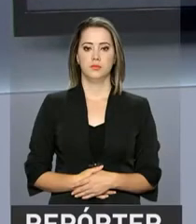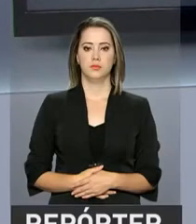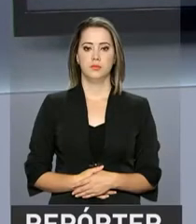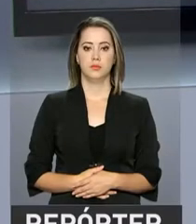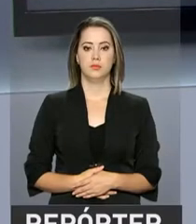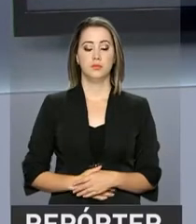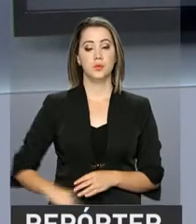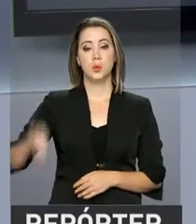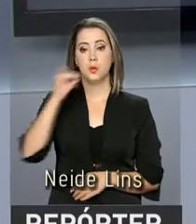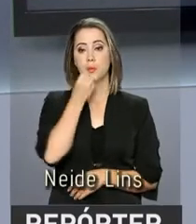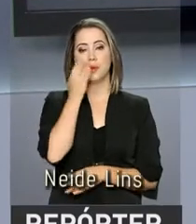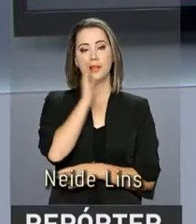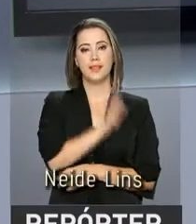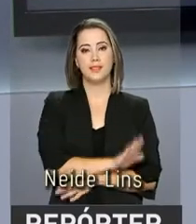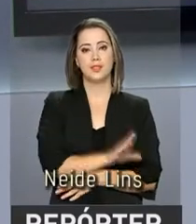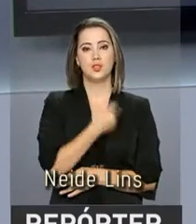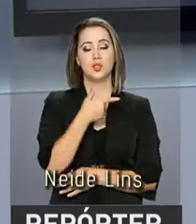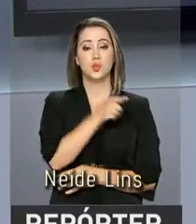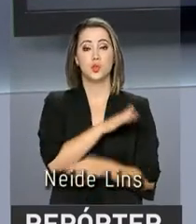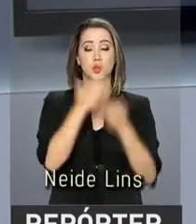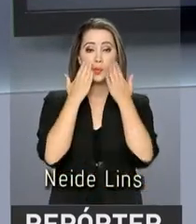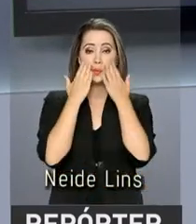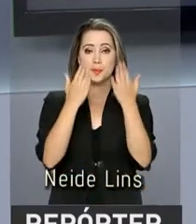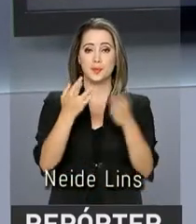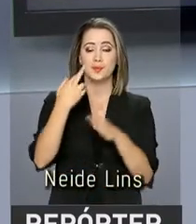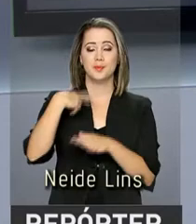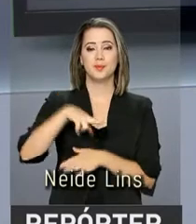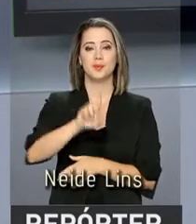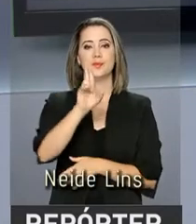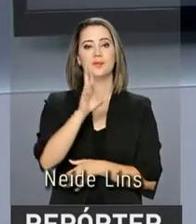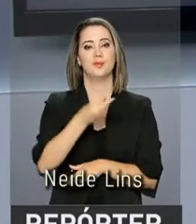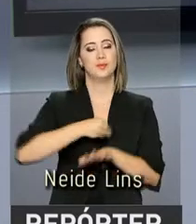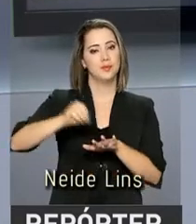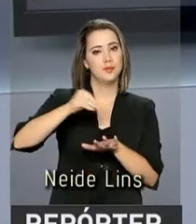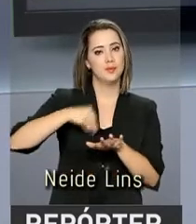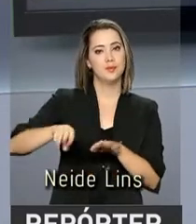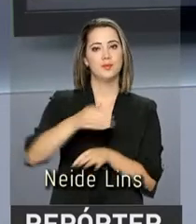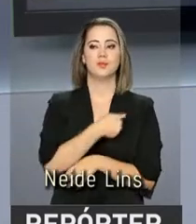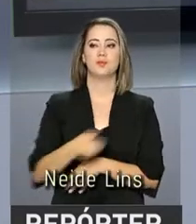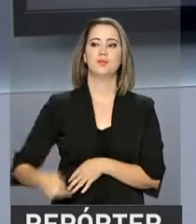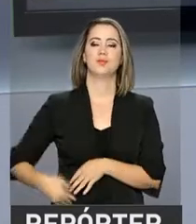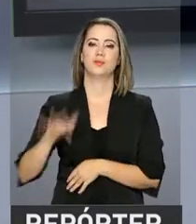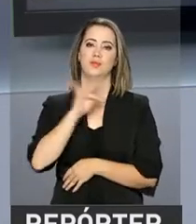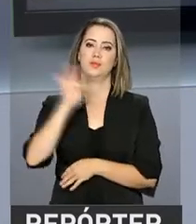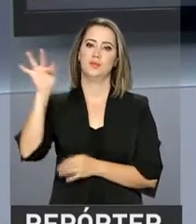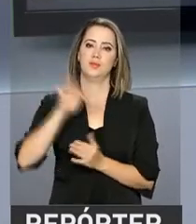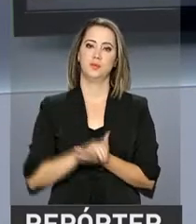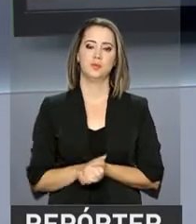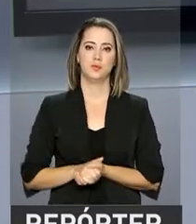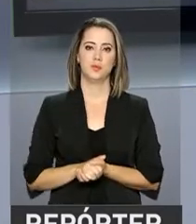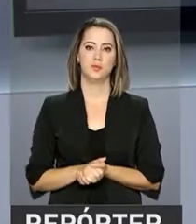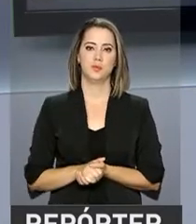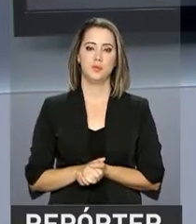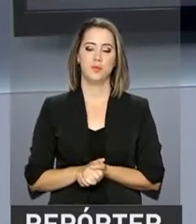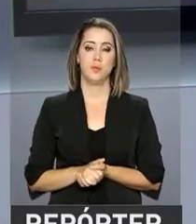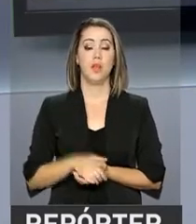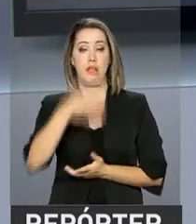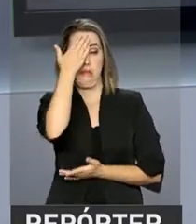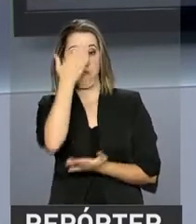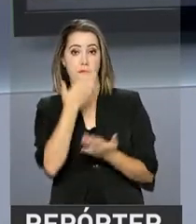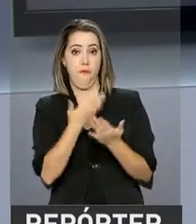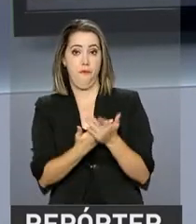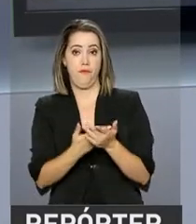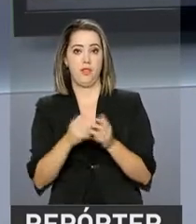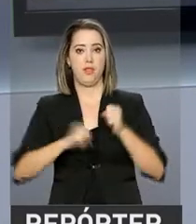olá boa tarde no ar mais uma edição do repórter nbr com as notícias do governo federal a confiança na indústria